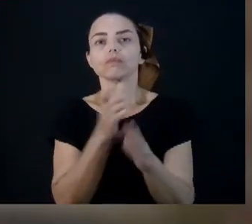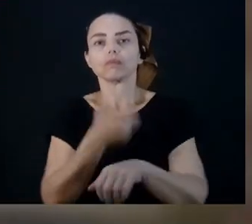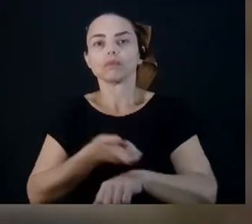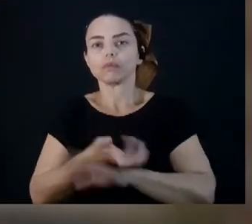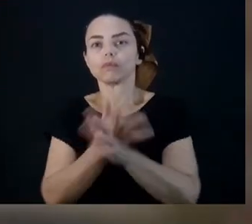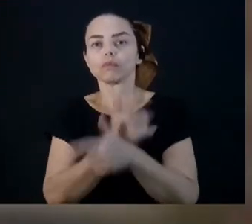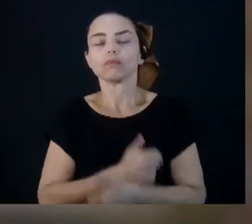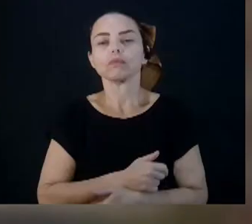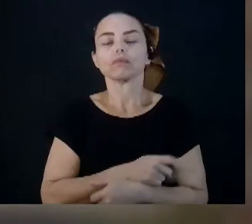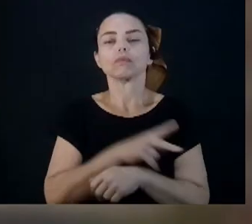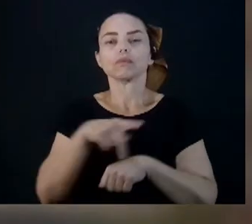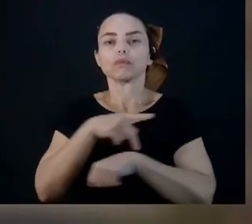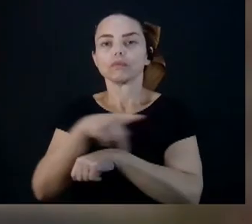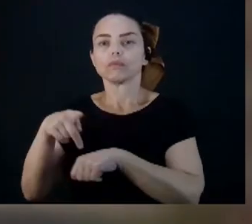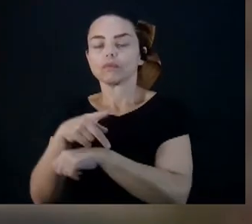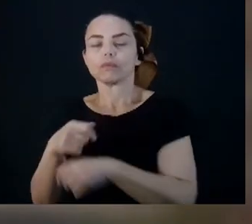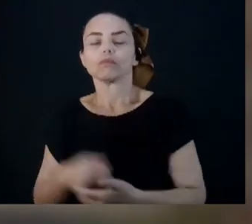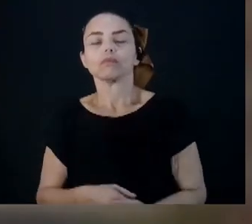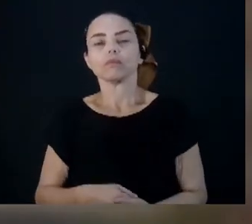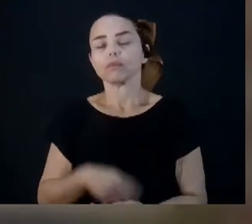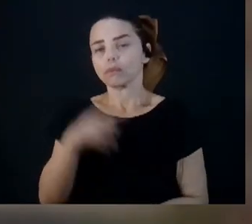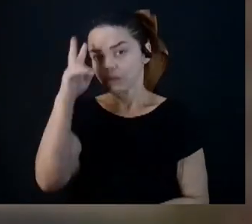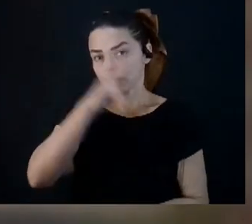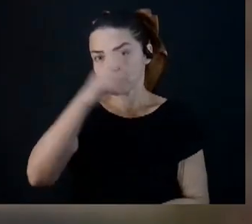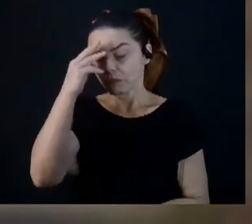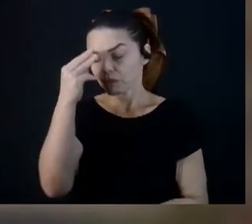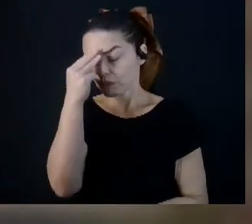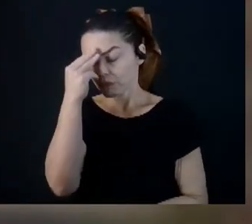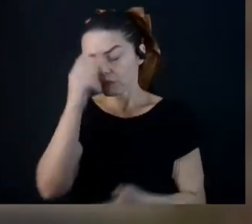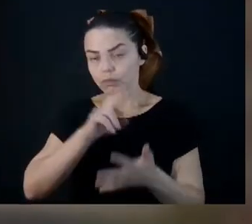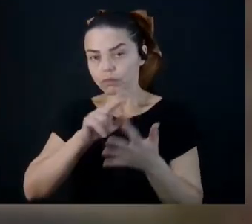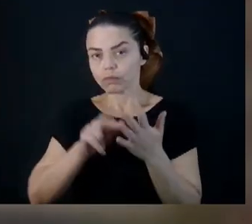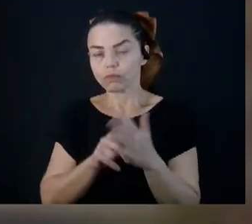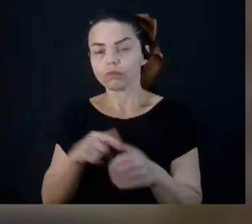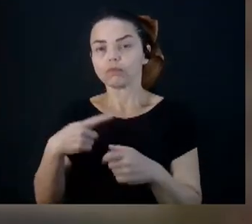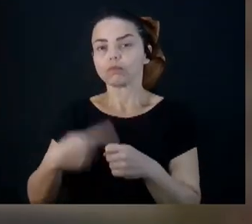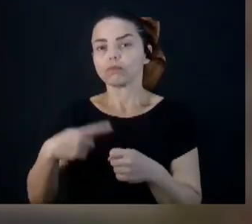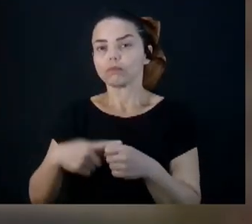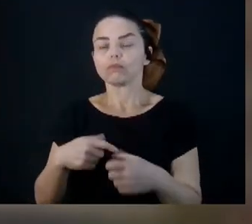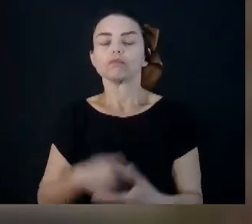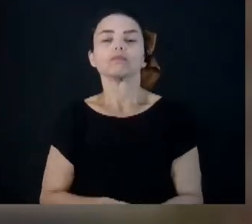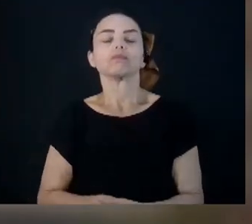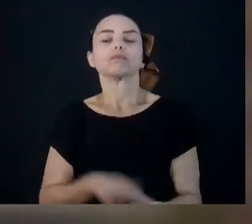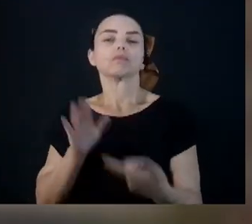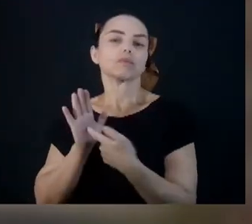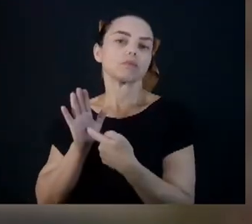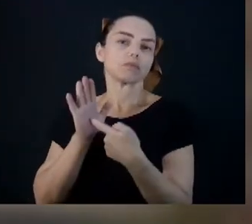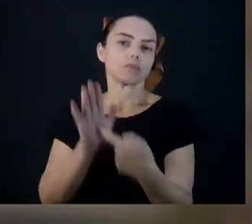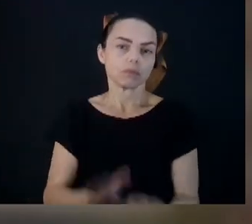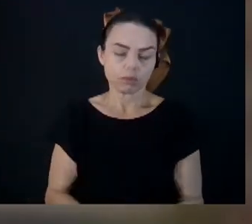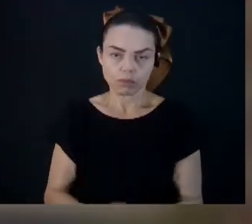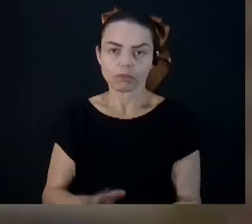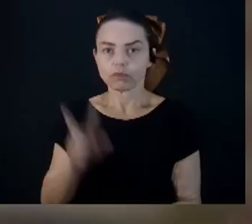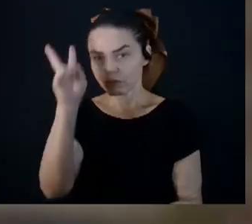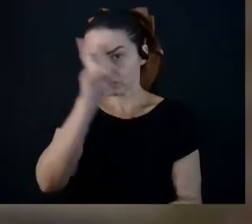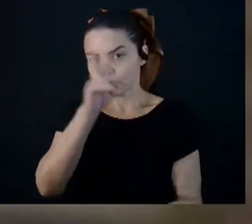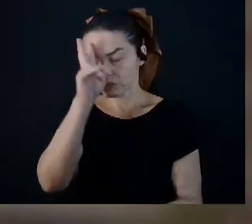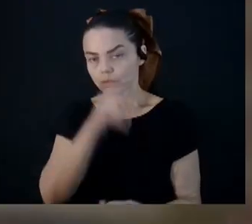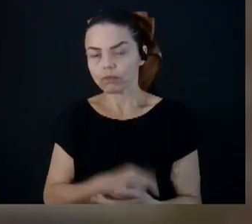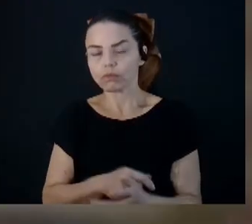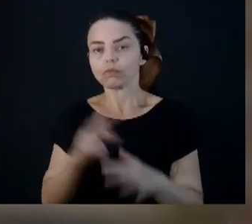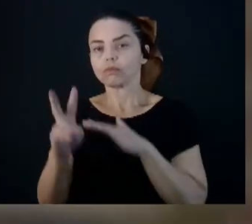origem. No Memórias da Cidade, desta edição nós vamos mostrar a história da imigração